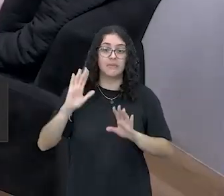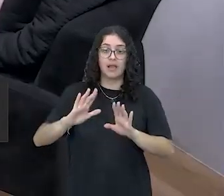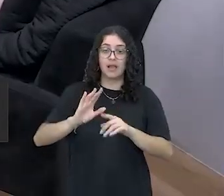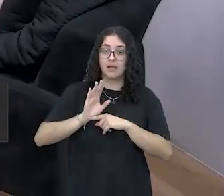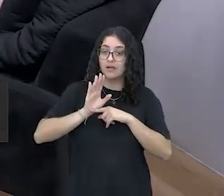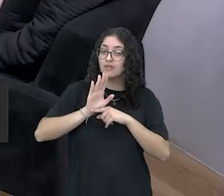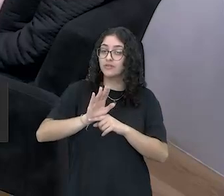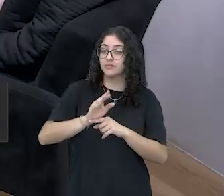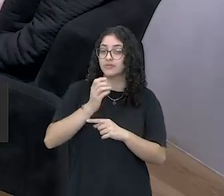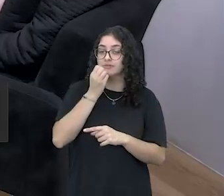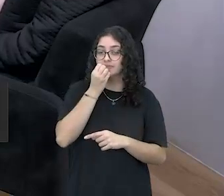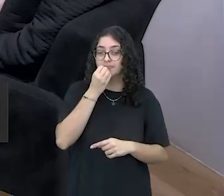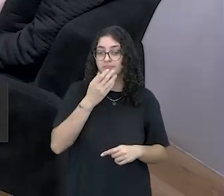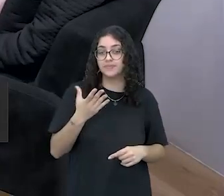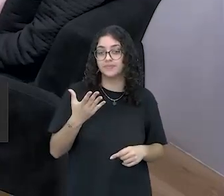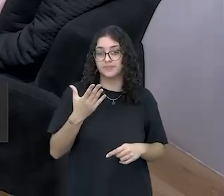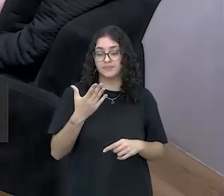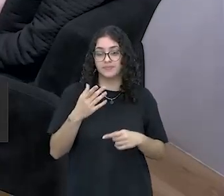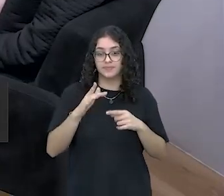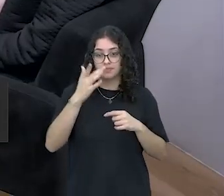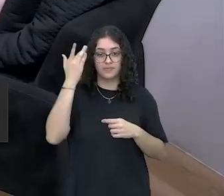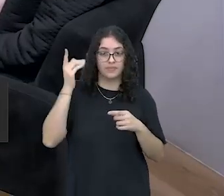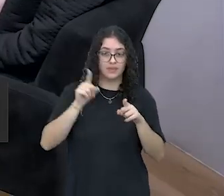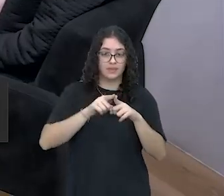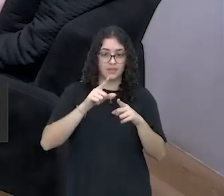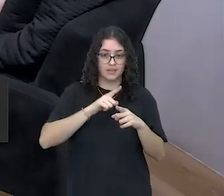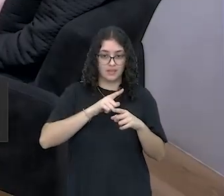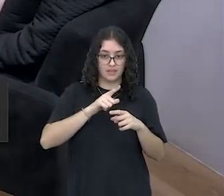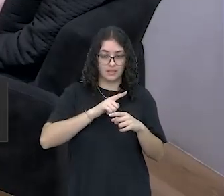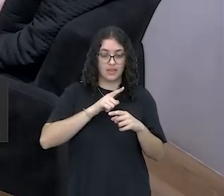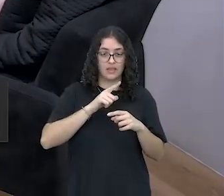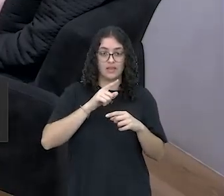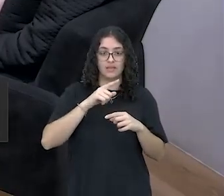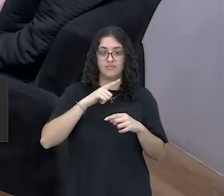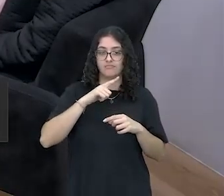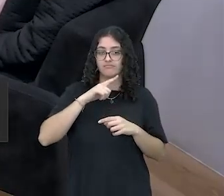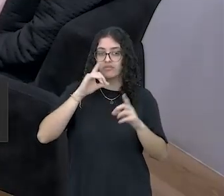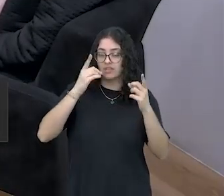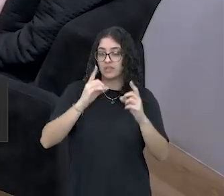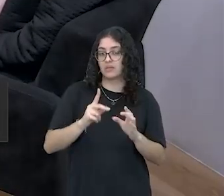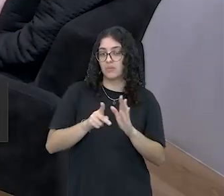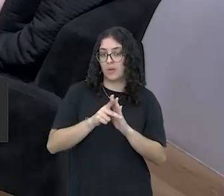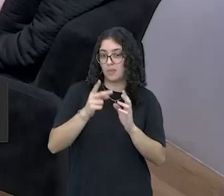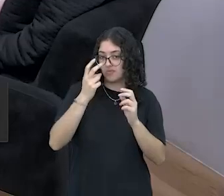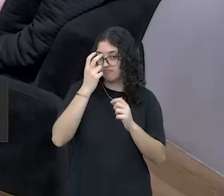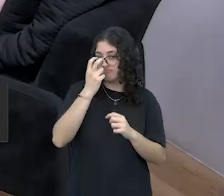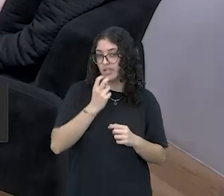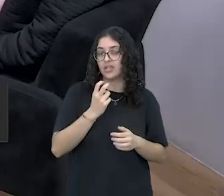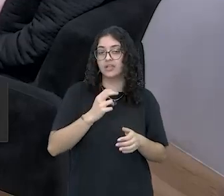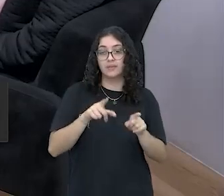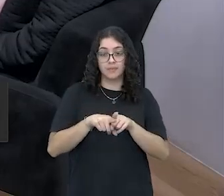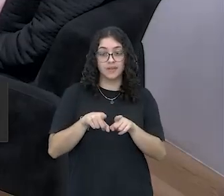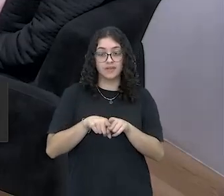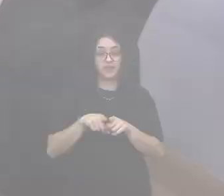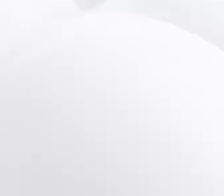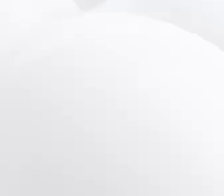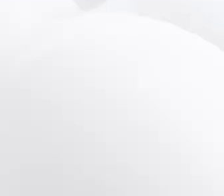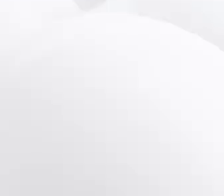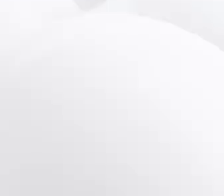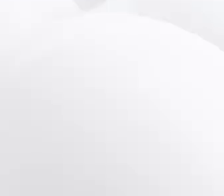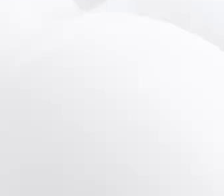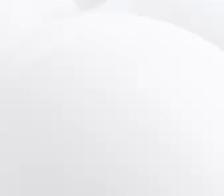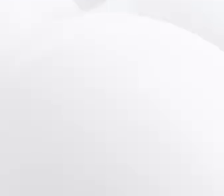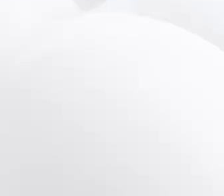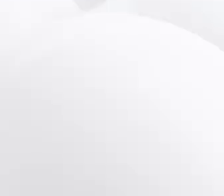Tem o Soroban, muito rico. que é usado para pessoas com deficiência Com visual e certeza cegas. que faz as mas contas e tudo. Japonês usa, é japonês ou chinês?